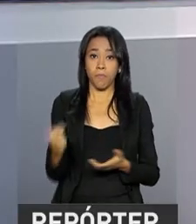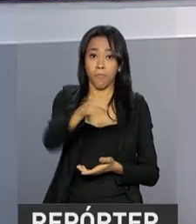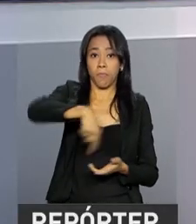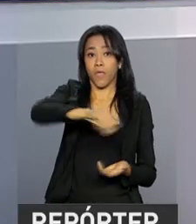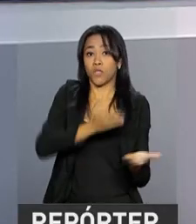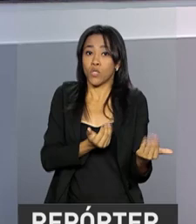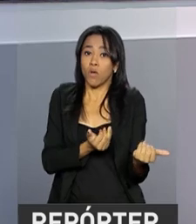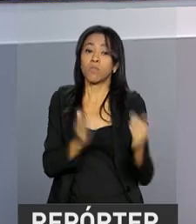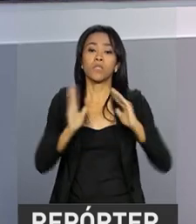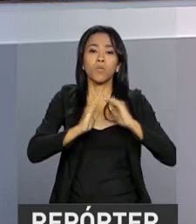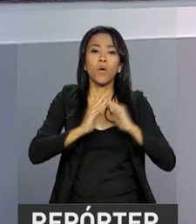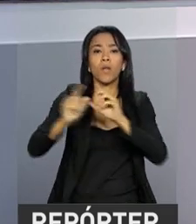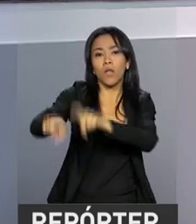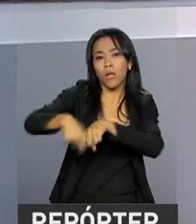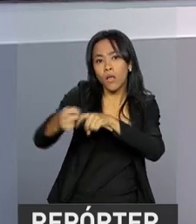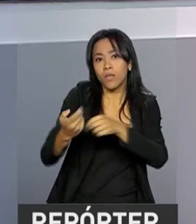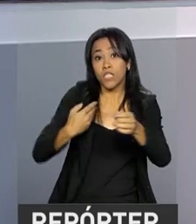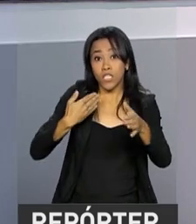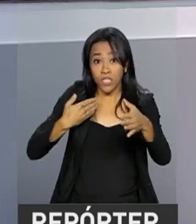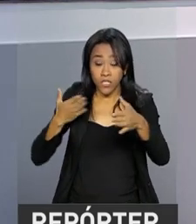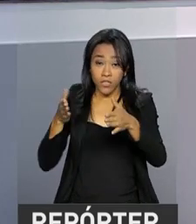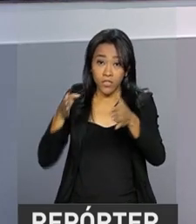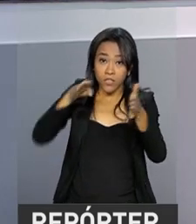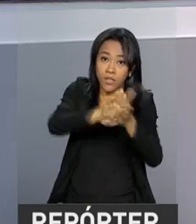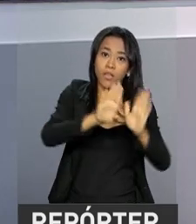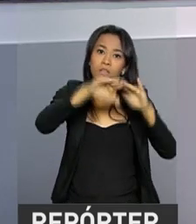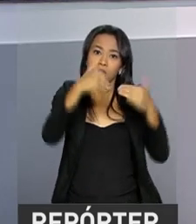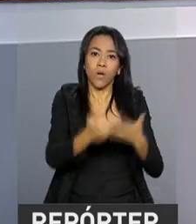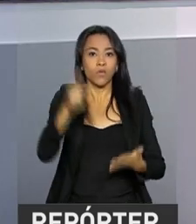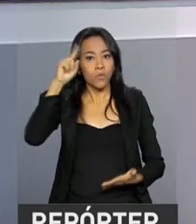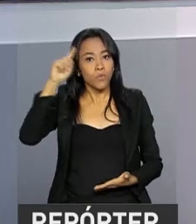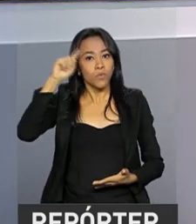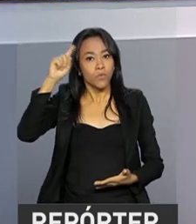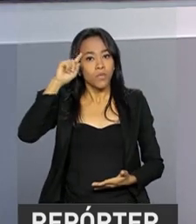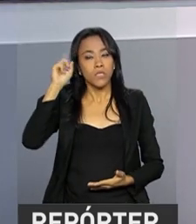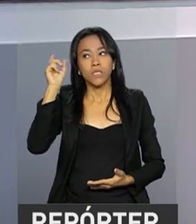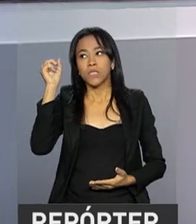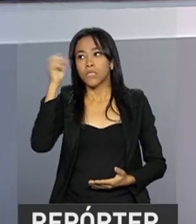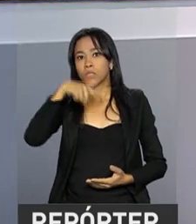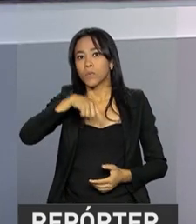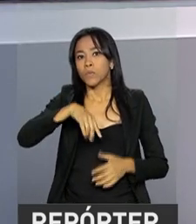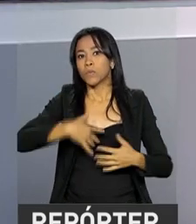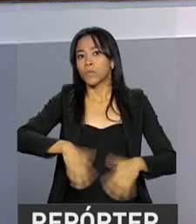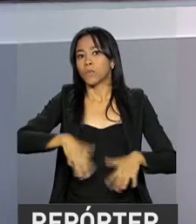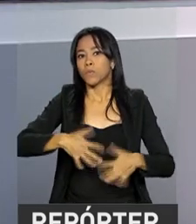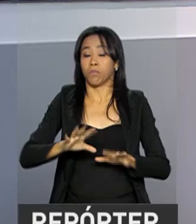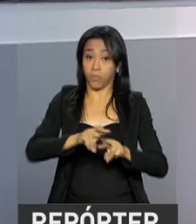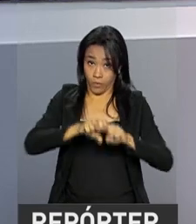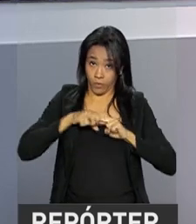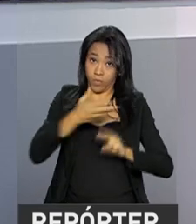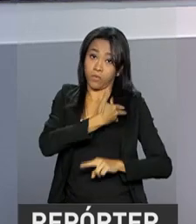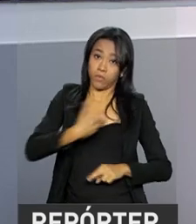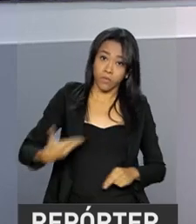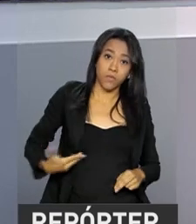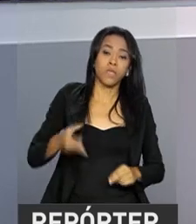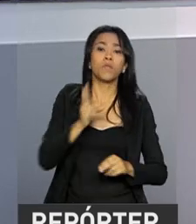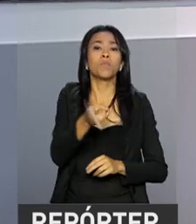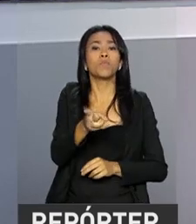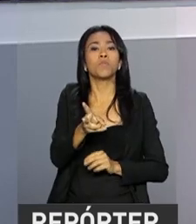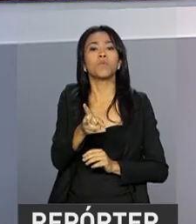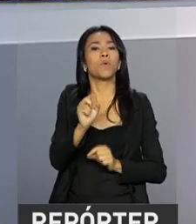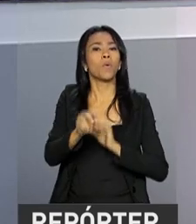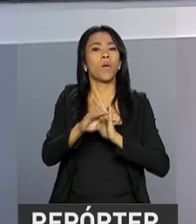jovens que moram no campo, chegar à escola todos os dias pode ser um desafio. Por isso, o governo mantém um programa que